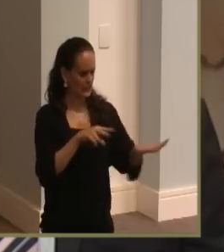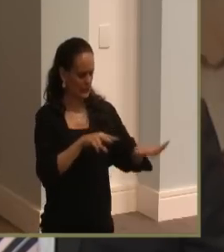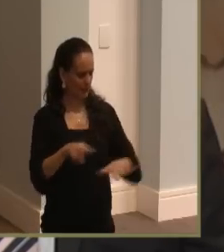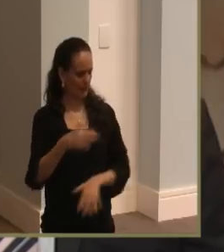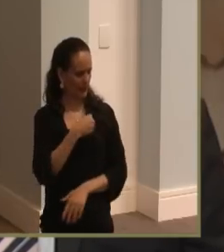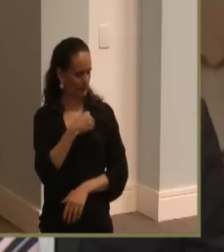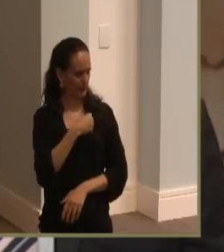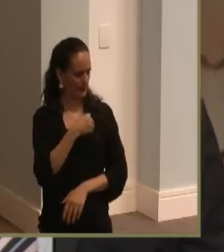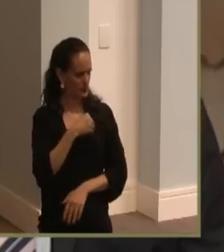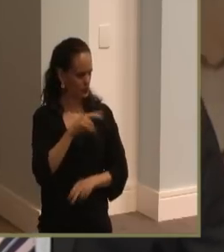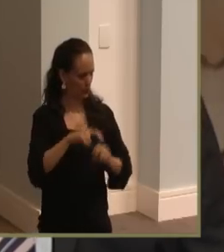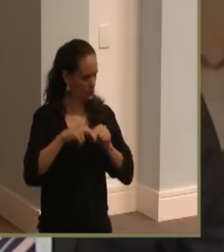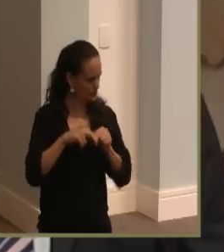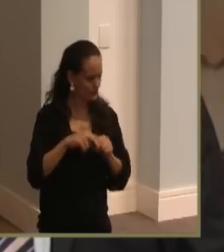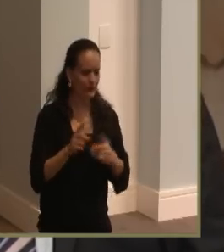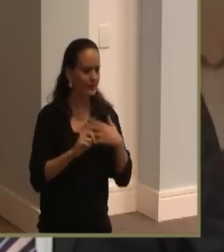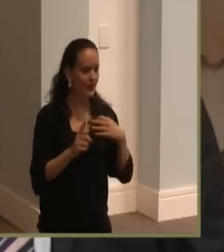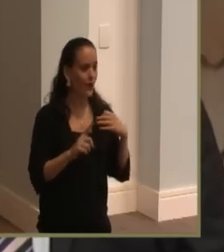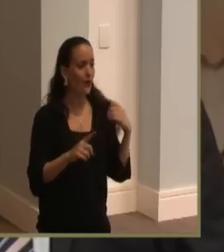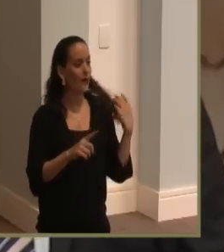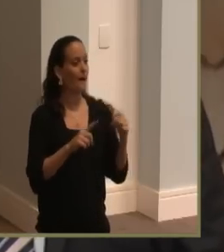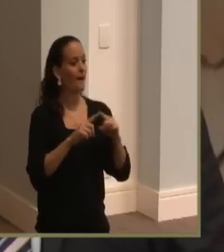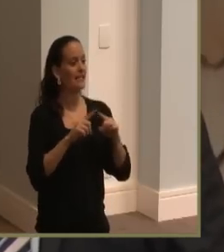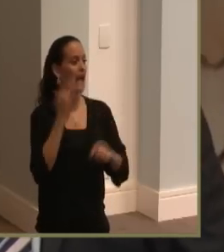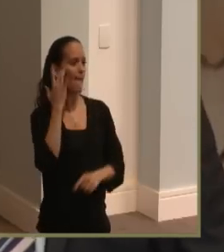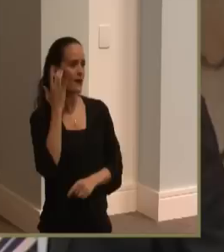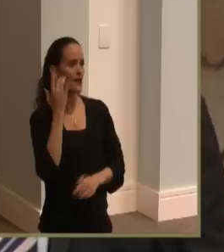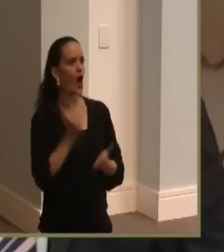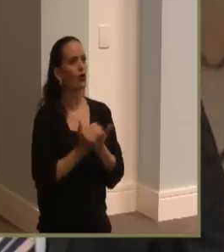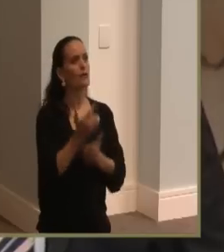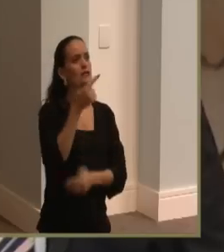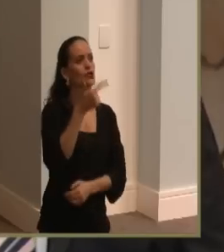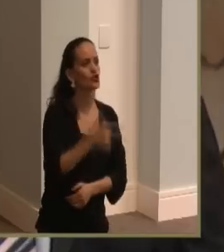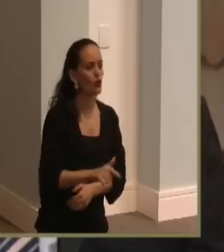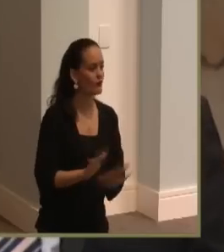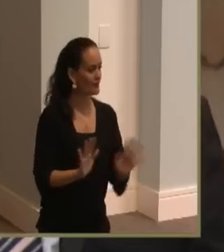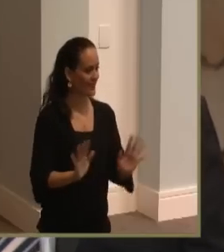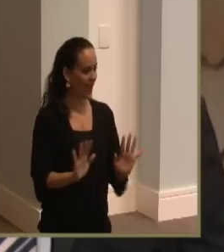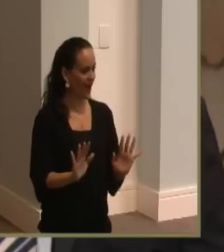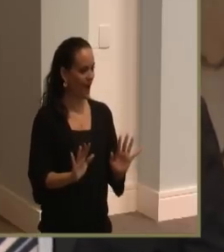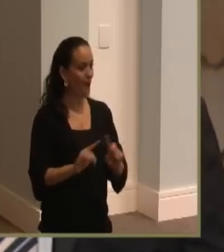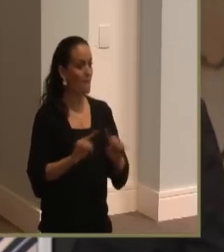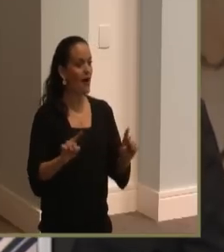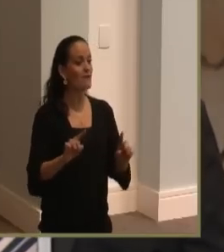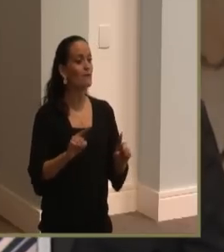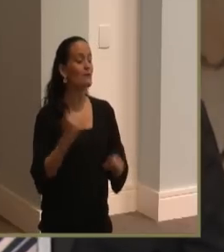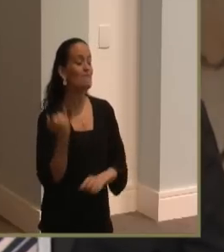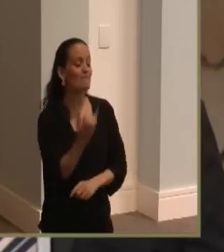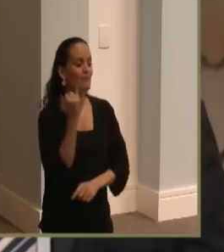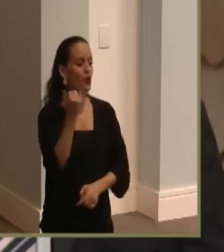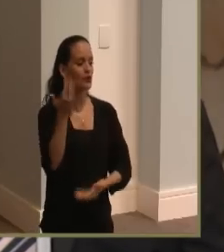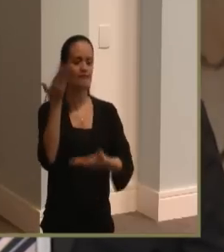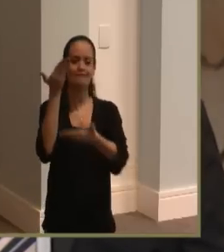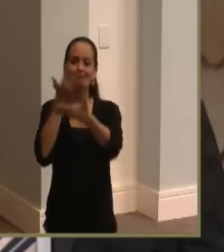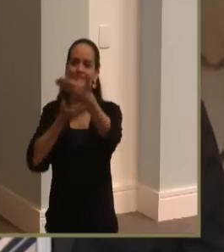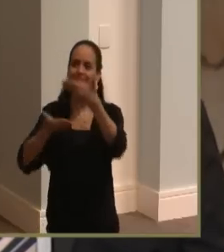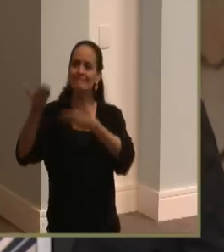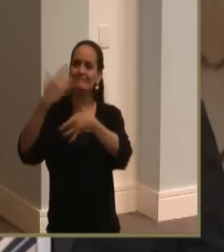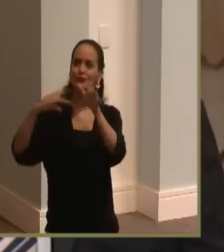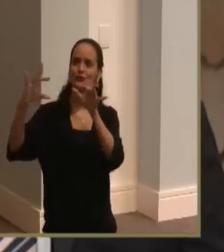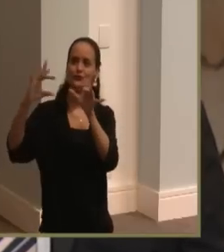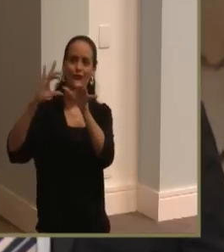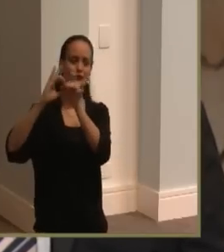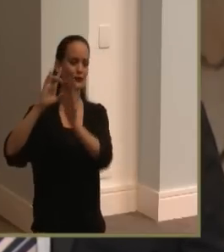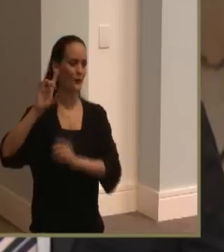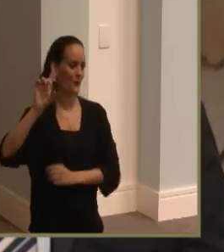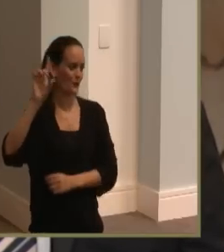e aqui nós vamos confessar e amanhã começar tudo de novo, não, mas para que nós tenhamos comunhão com o Senhor. E este é o seu momento, é o meu,